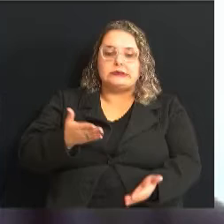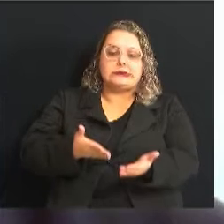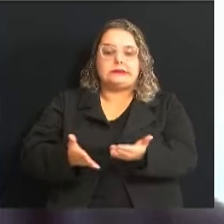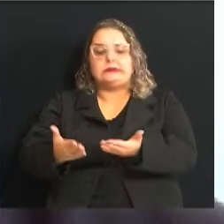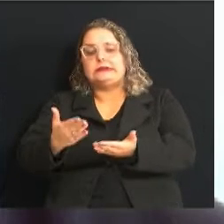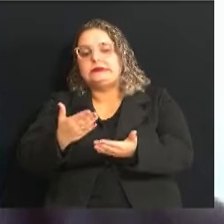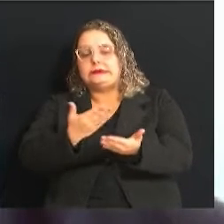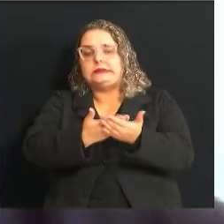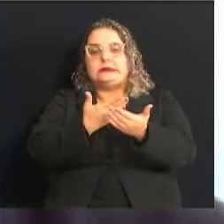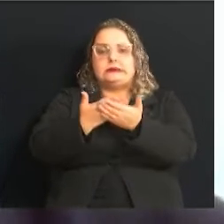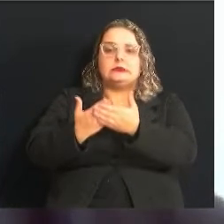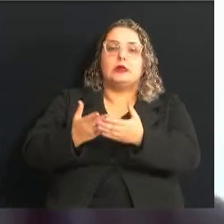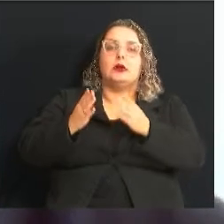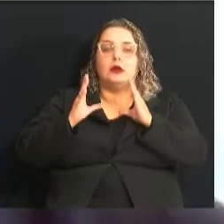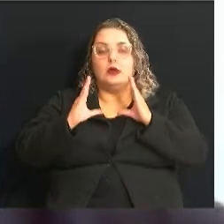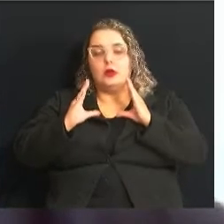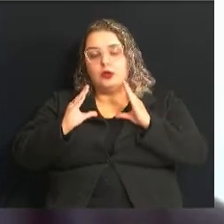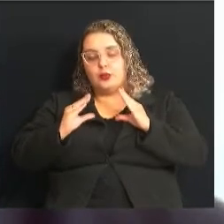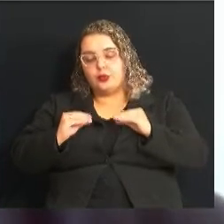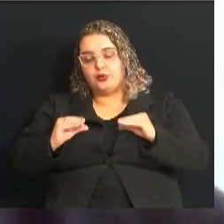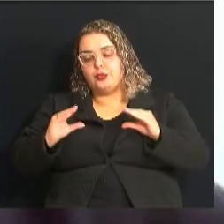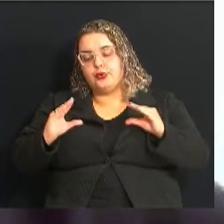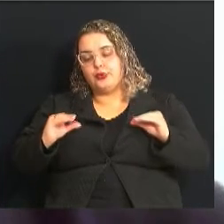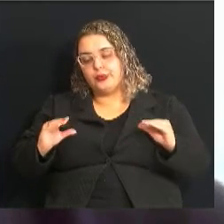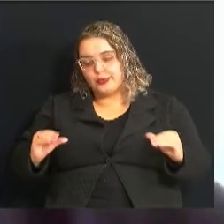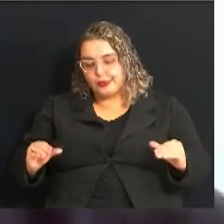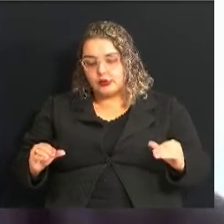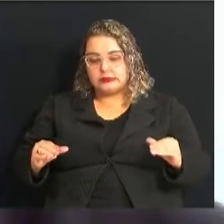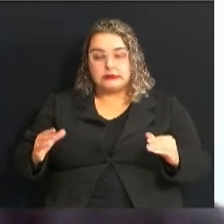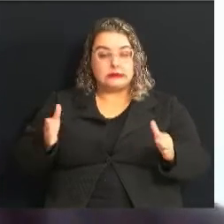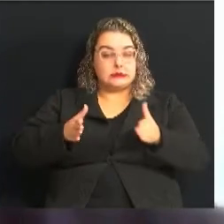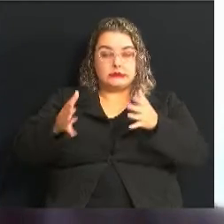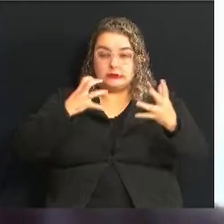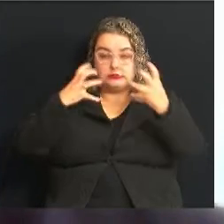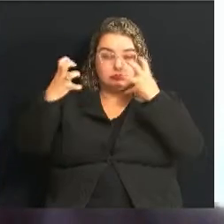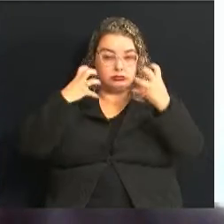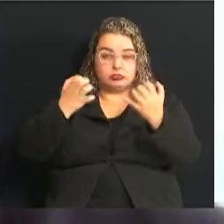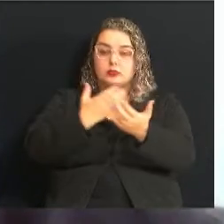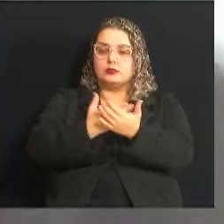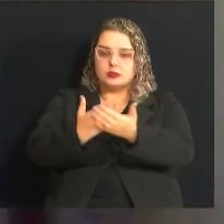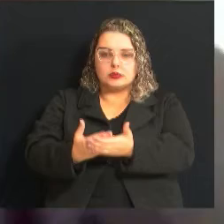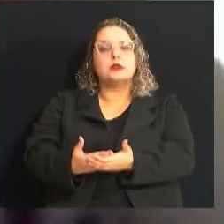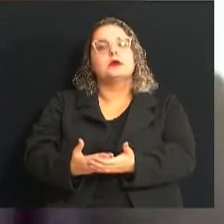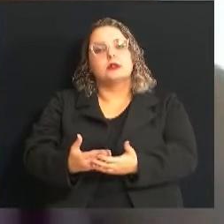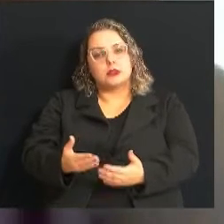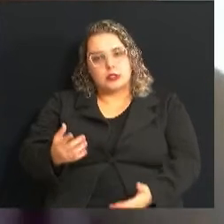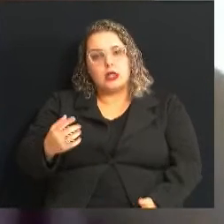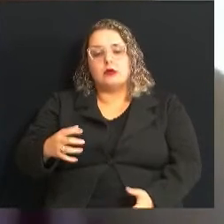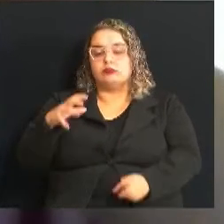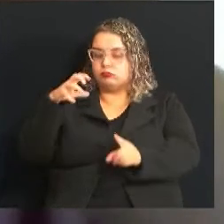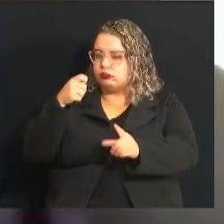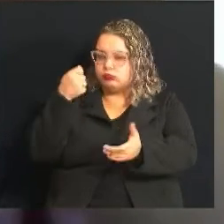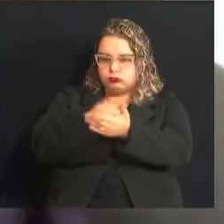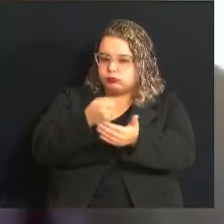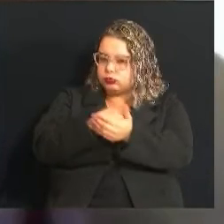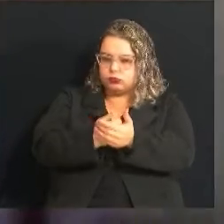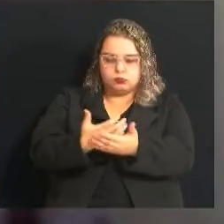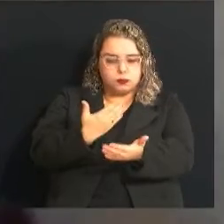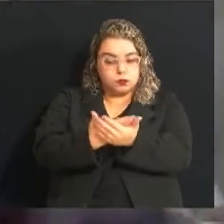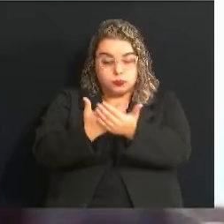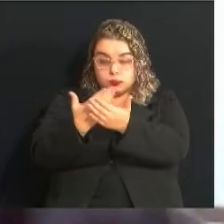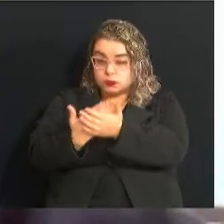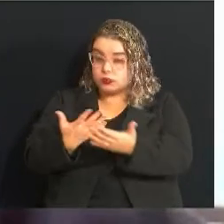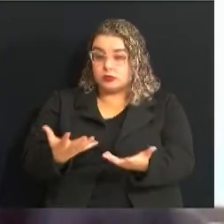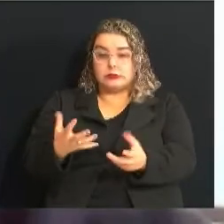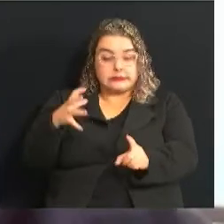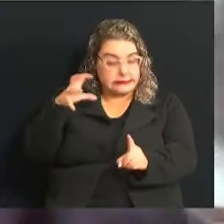né, para descansar daquela situação estressante de estudos, que a gente sabe que estudar com pressão é bastante estressante, né? Então, ter